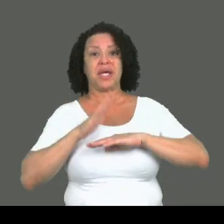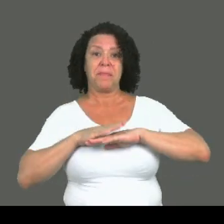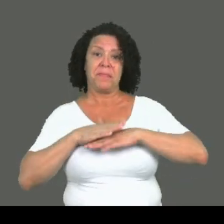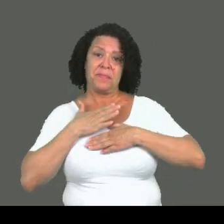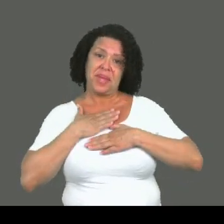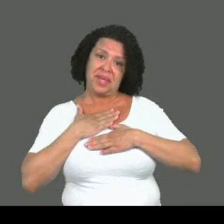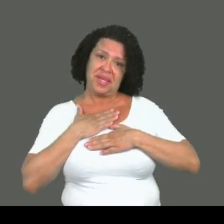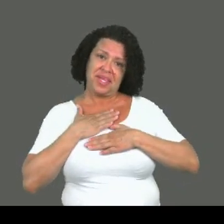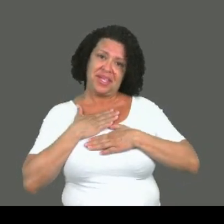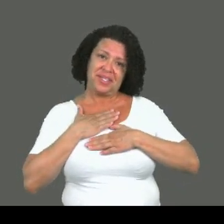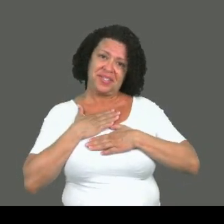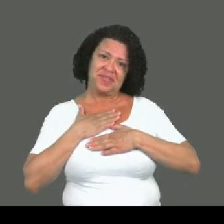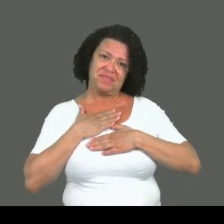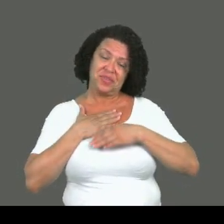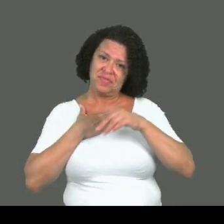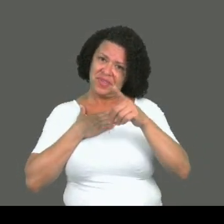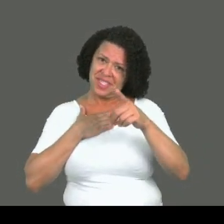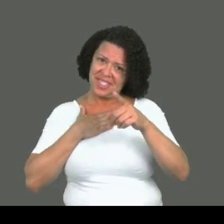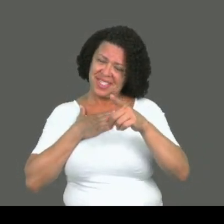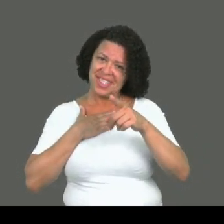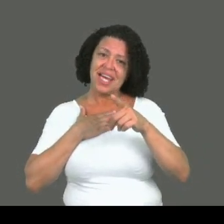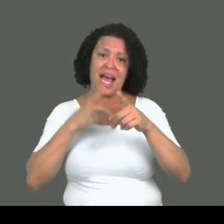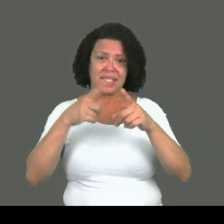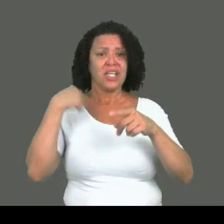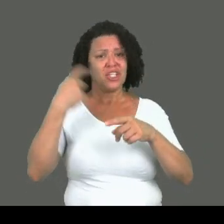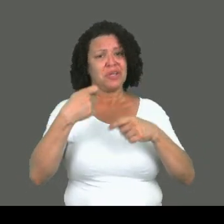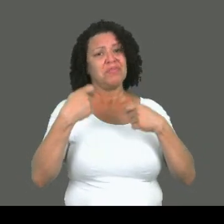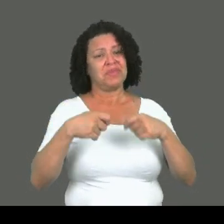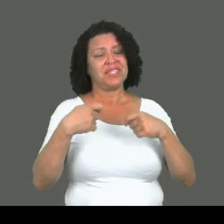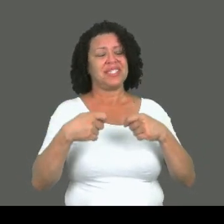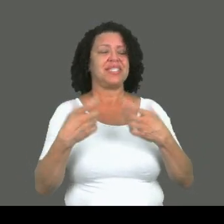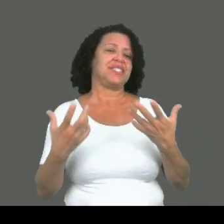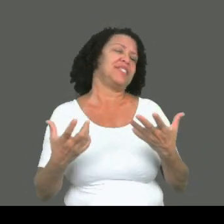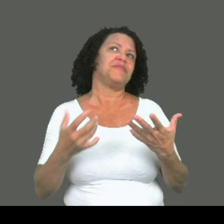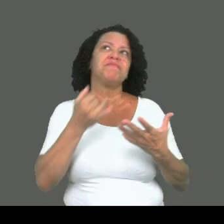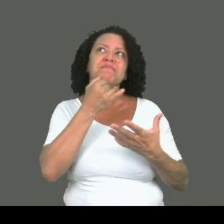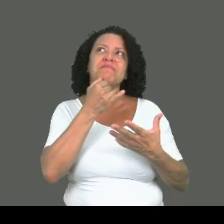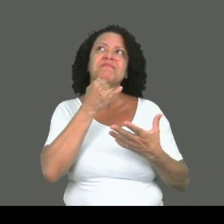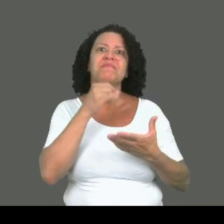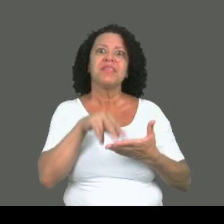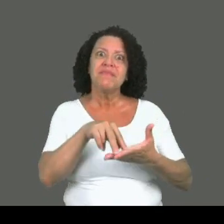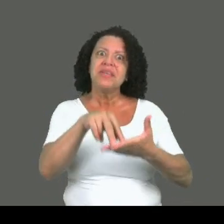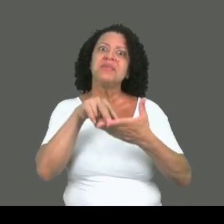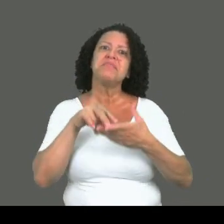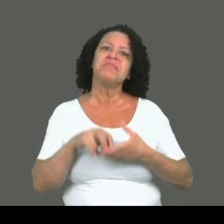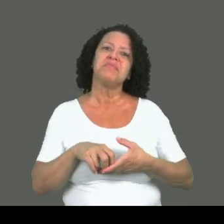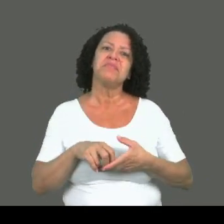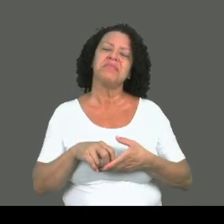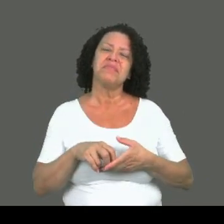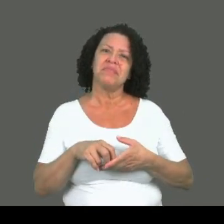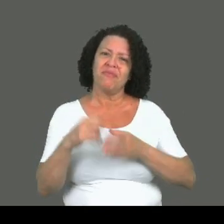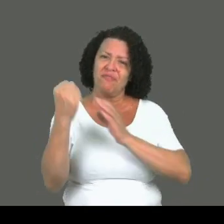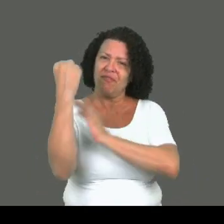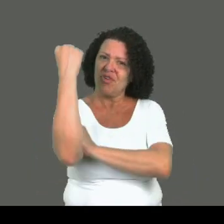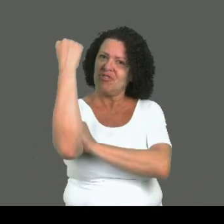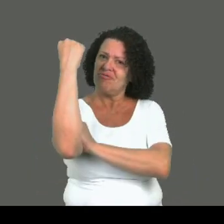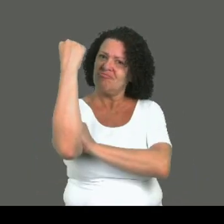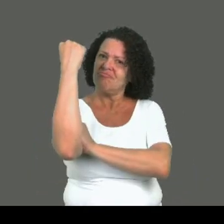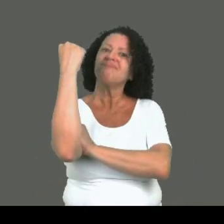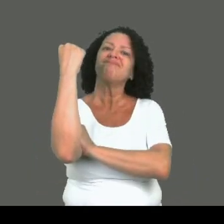em nós mesmos. Ou seja, a gente tem que ser firme, ter muita força,